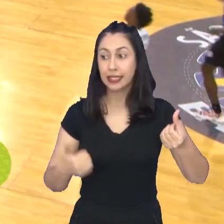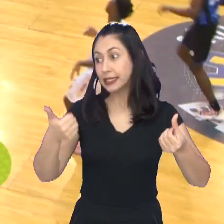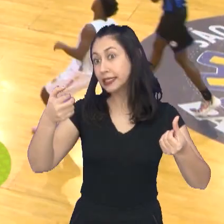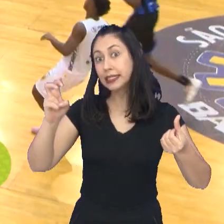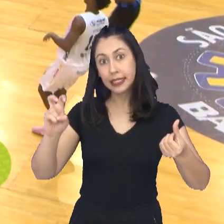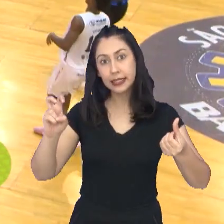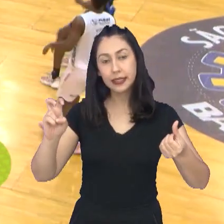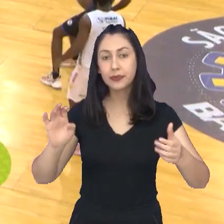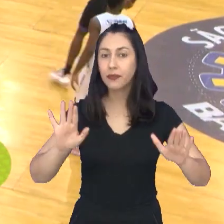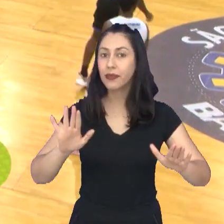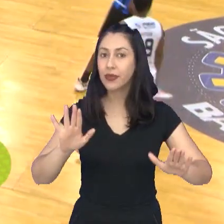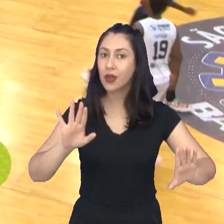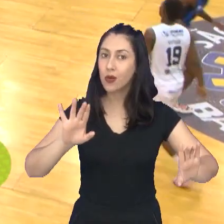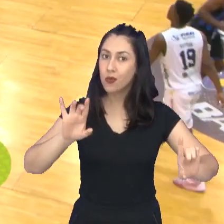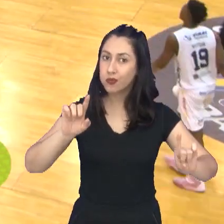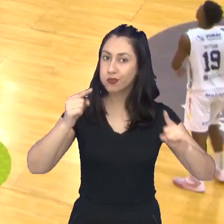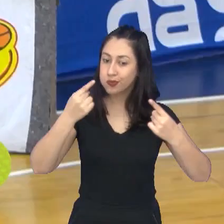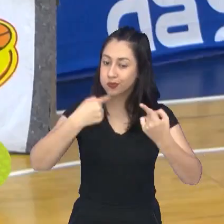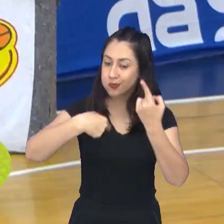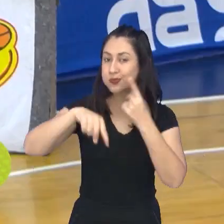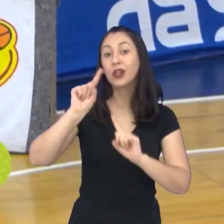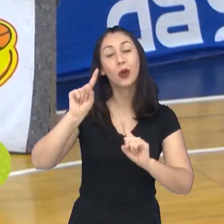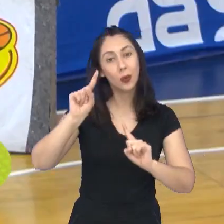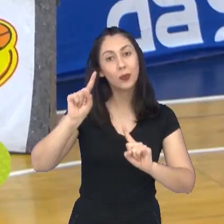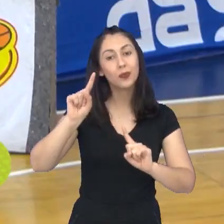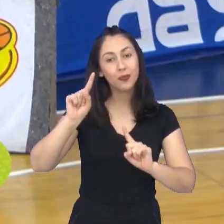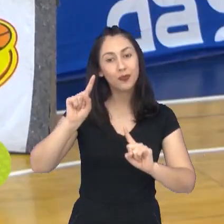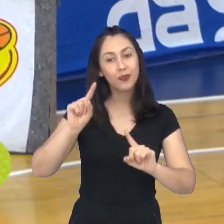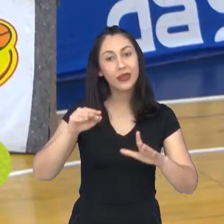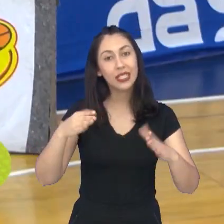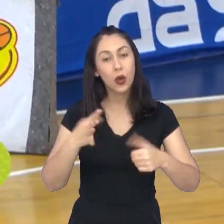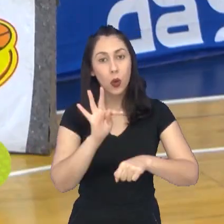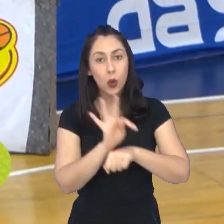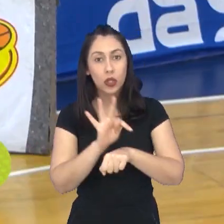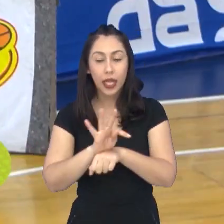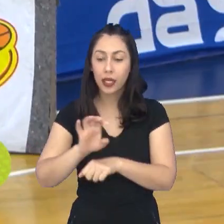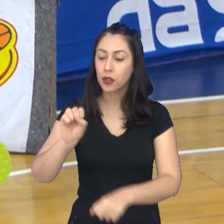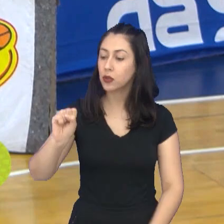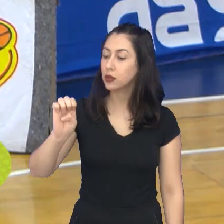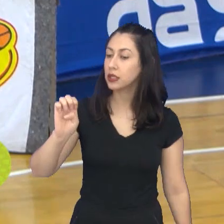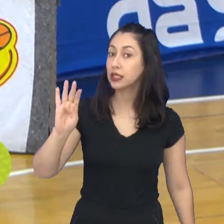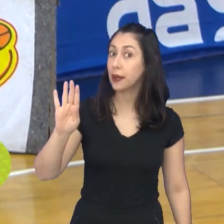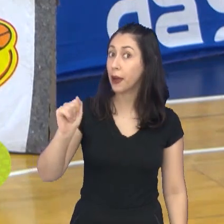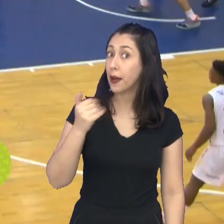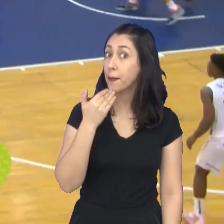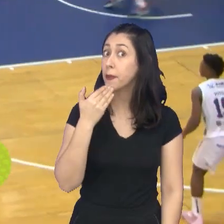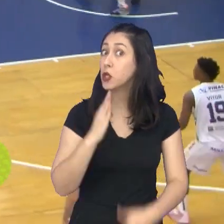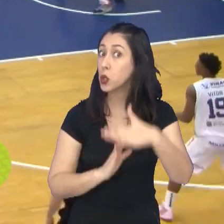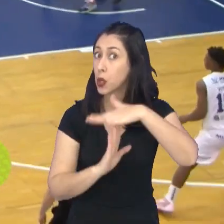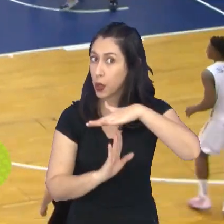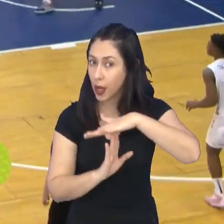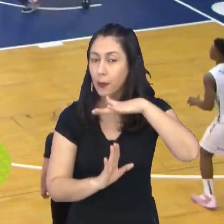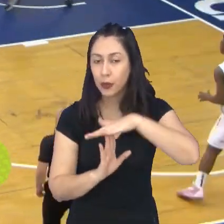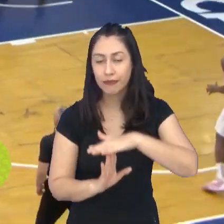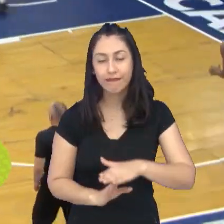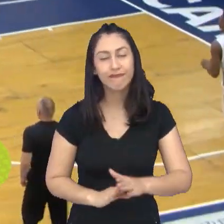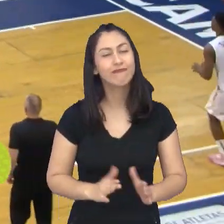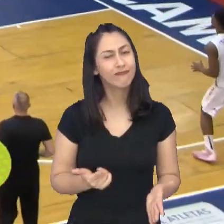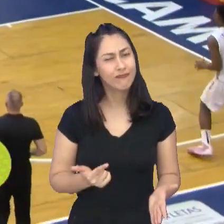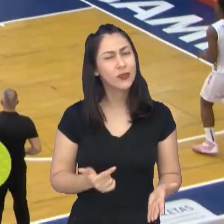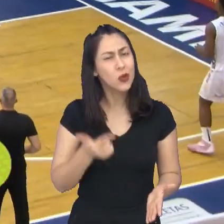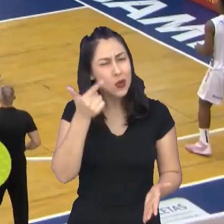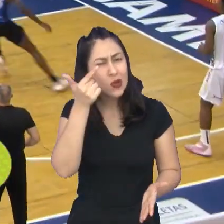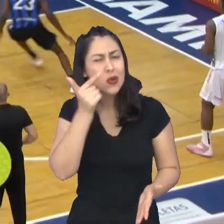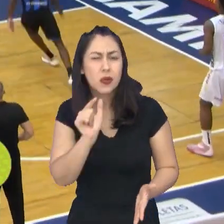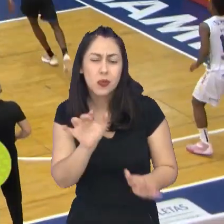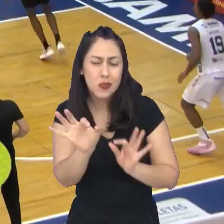conseguiu a virada na sequência, o que obrigou o técnico Sebá a pedir tempo. A parada funcionou.